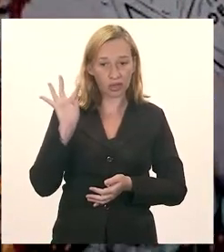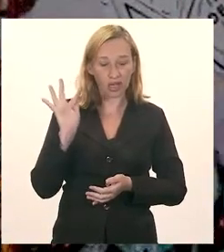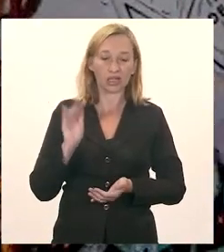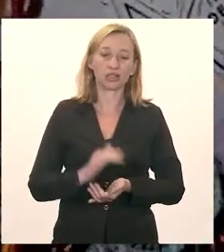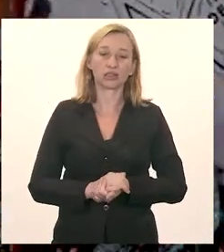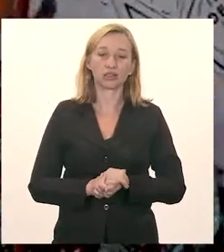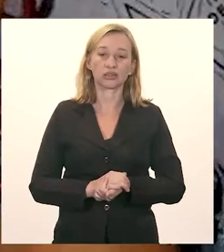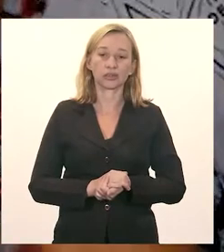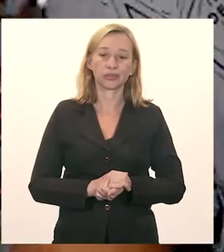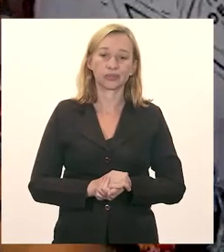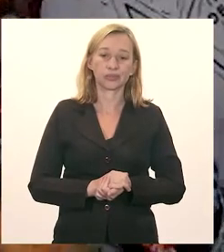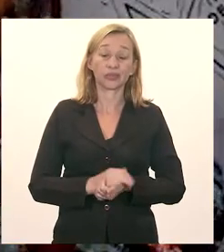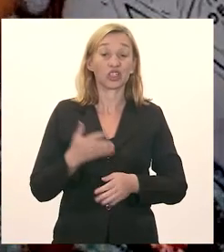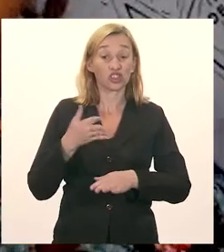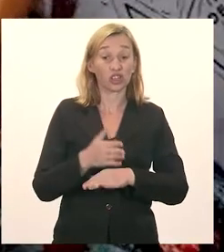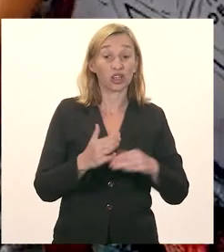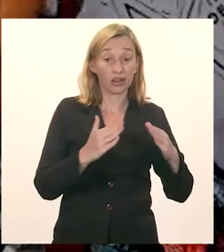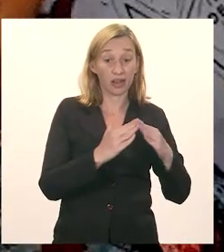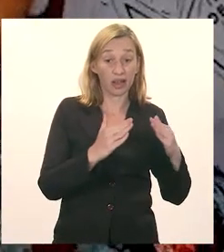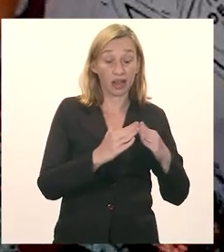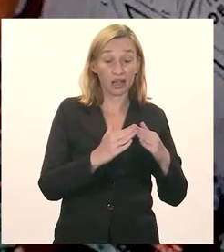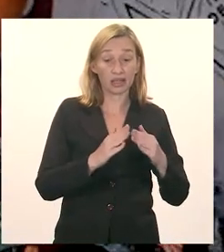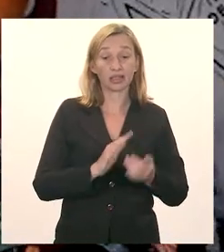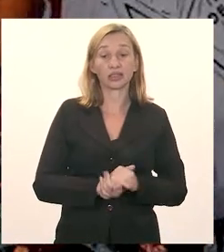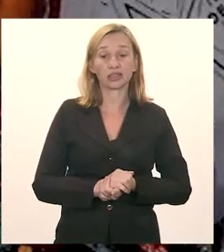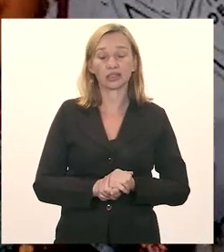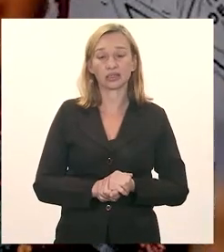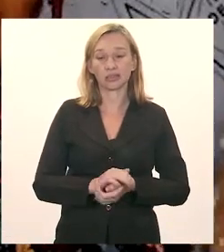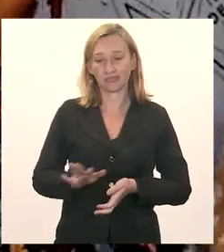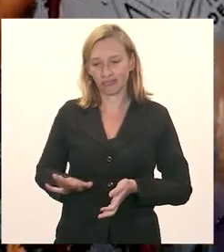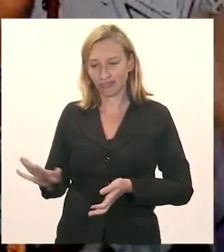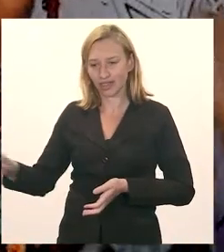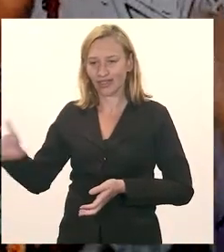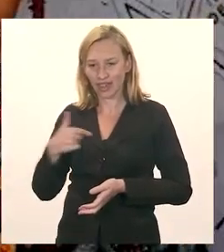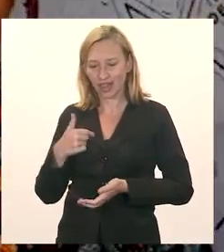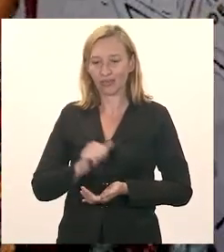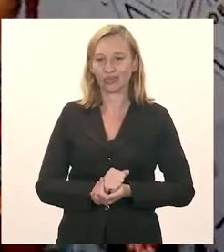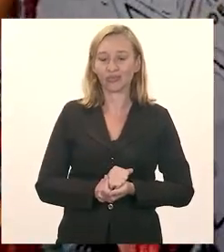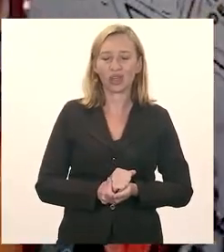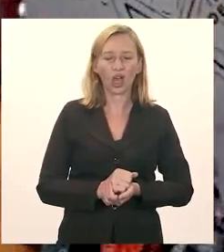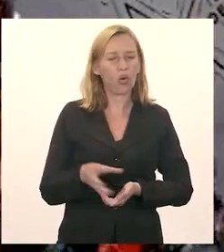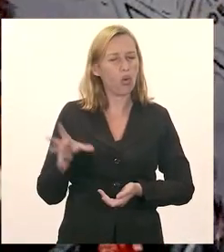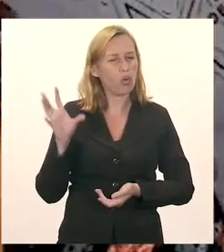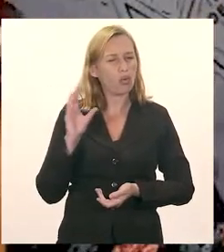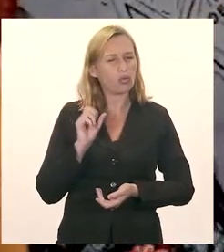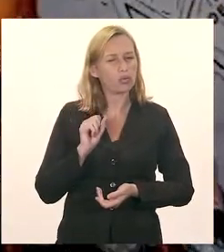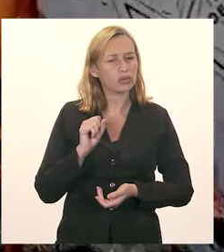faculdade, indo para casa, né? Morava na periferia. E aí eu